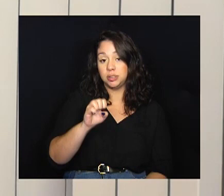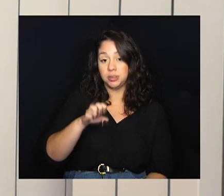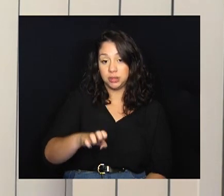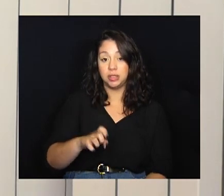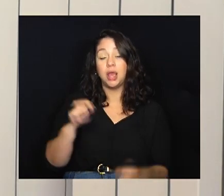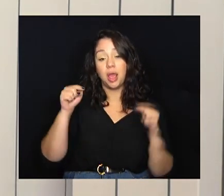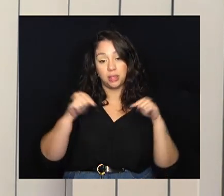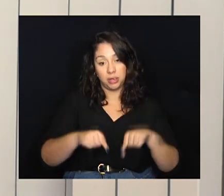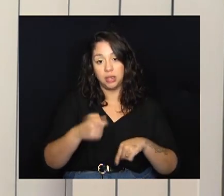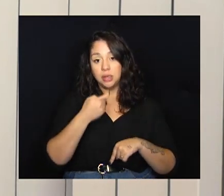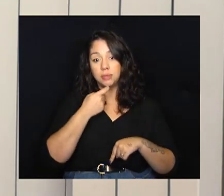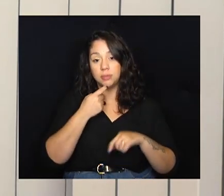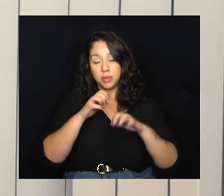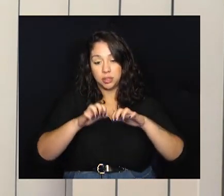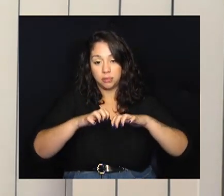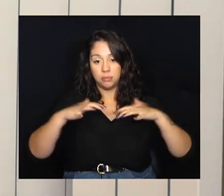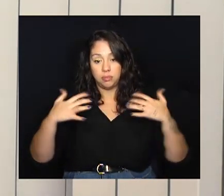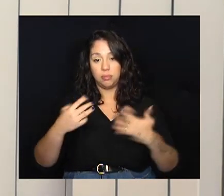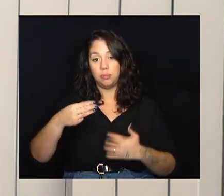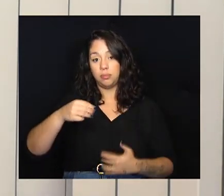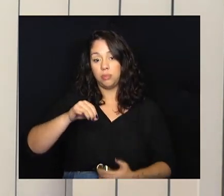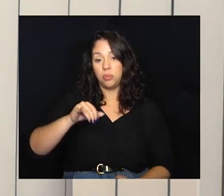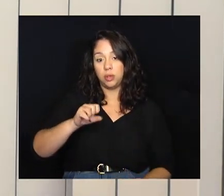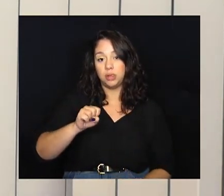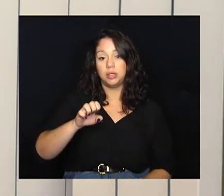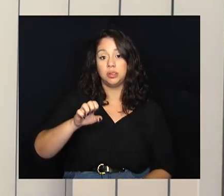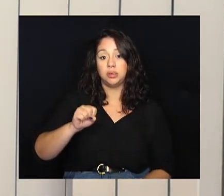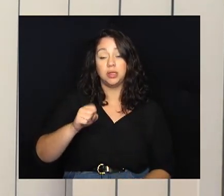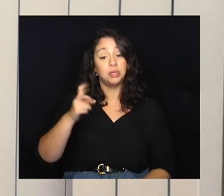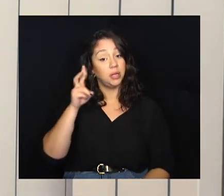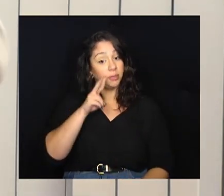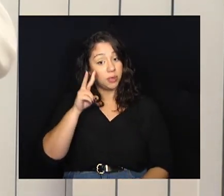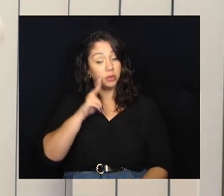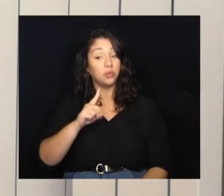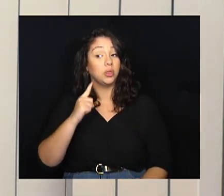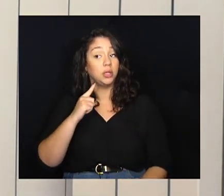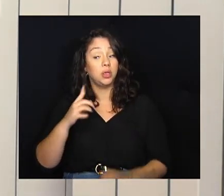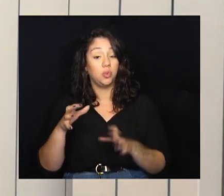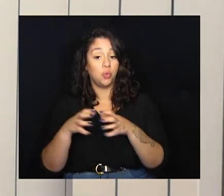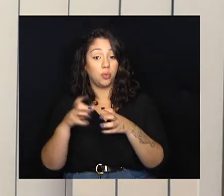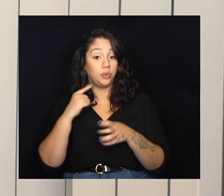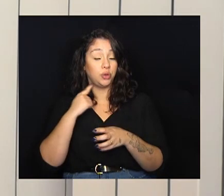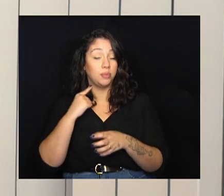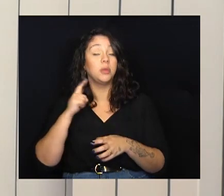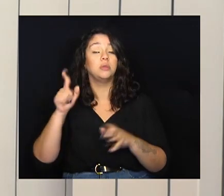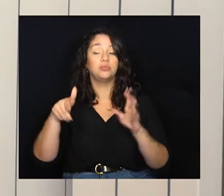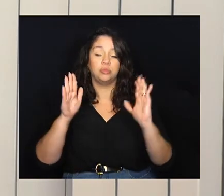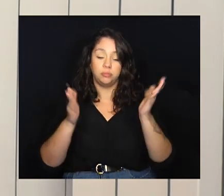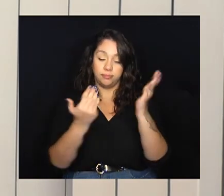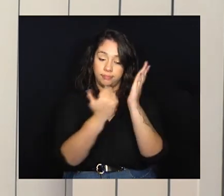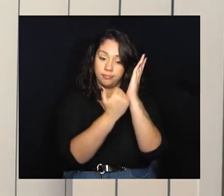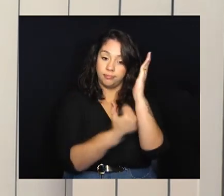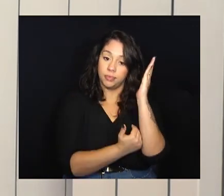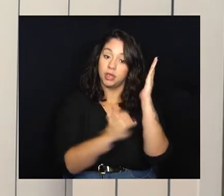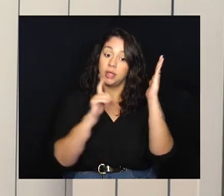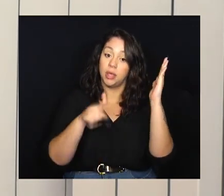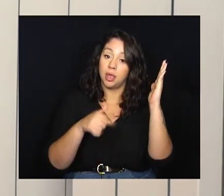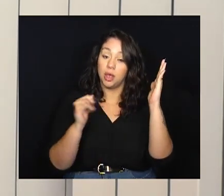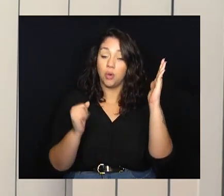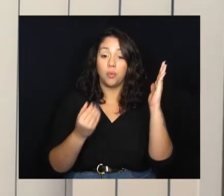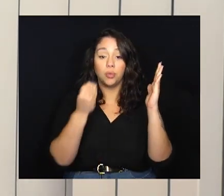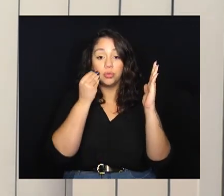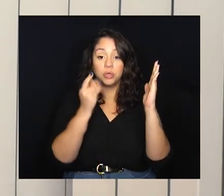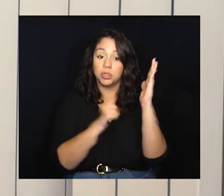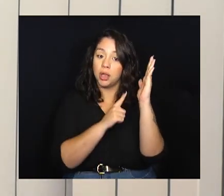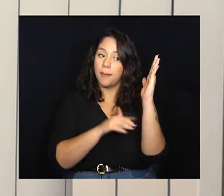Lucarelli Lembrando que a equipe de Minas está na zona de rebaixamento então é mais uma oportunidade para Ponte se